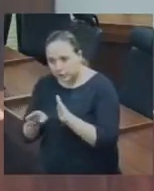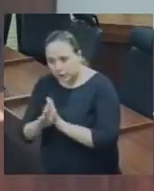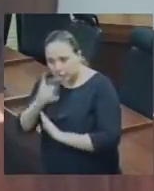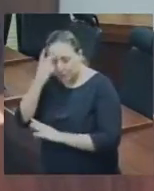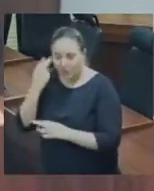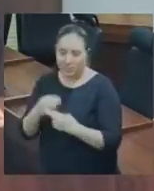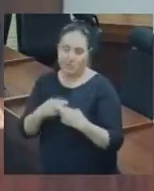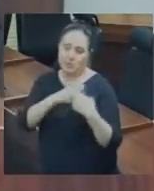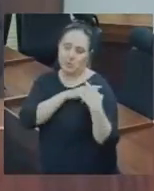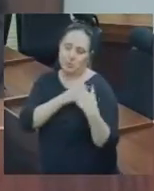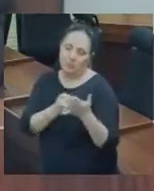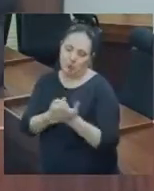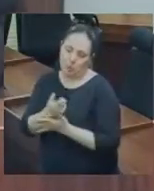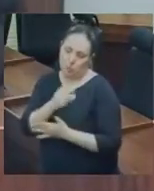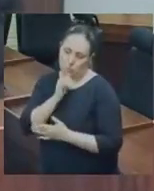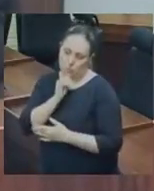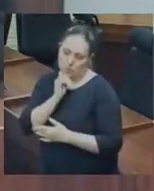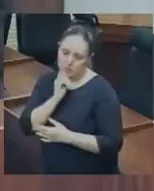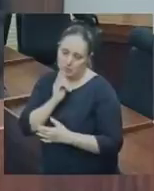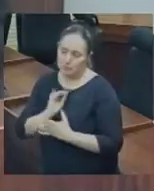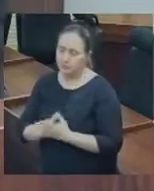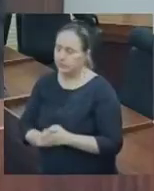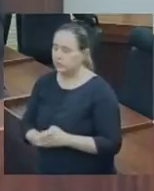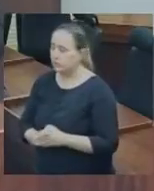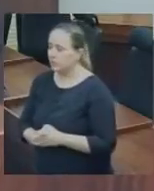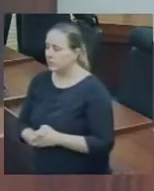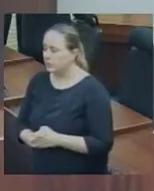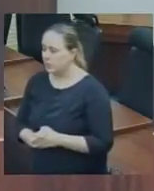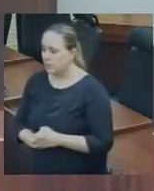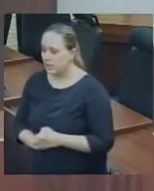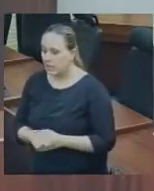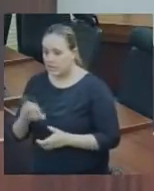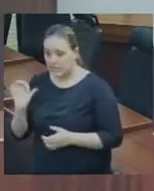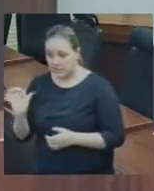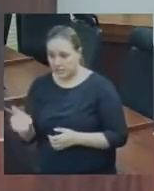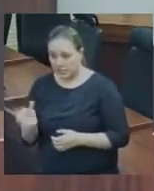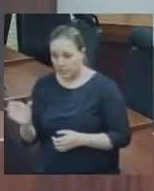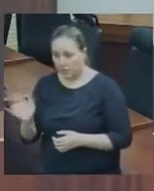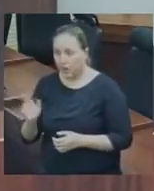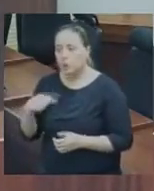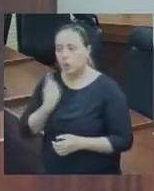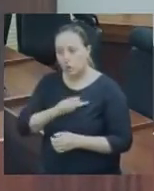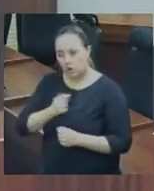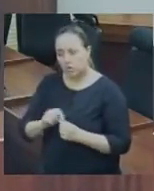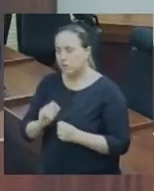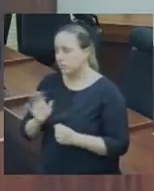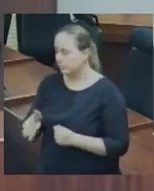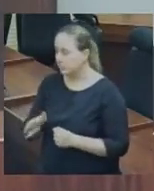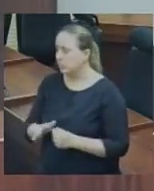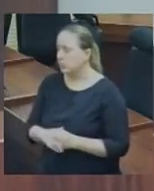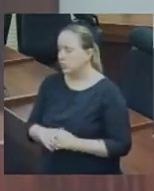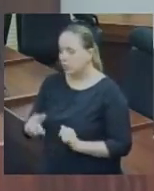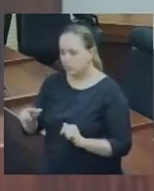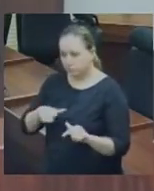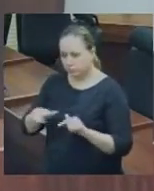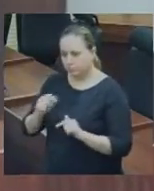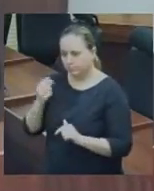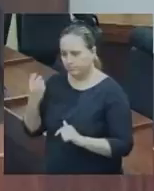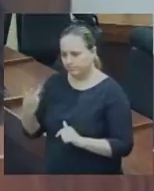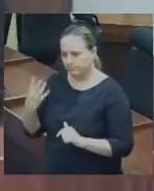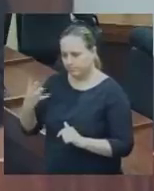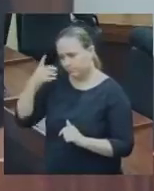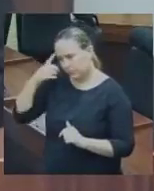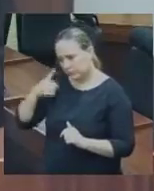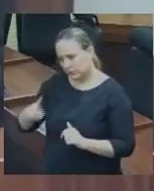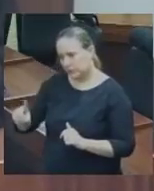pessoas por exemplo é com seis mil reais nós nós fizemos esse foi um trabalho de três ou quatro